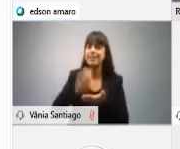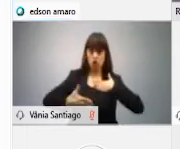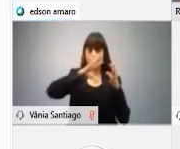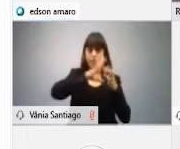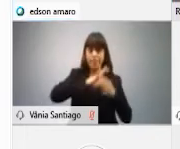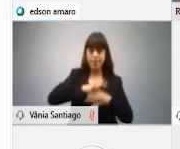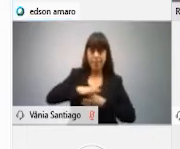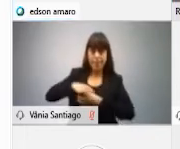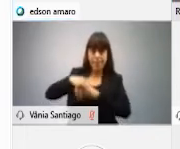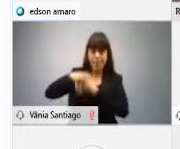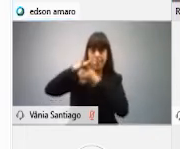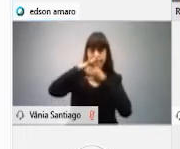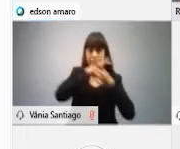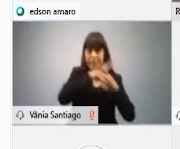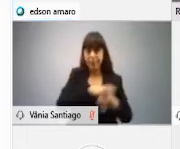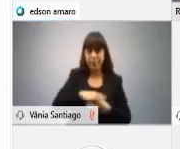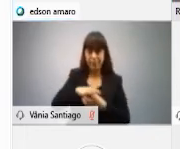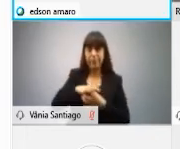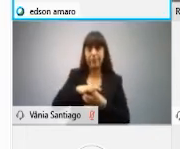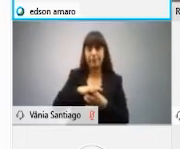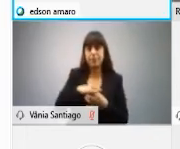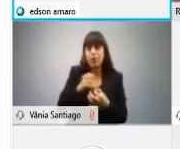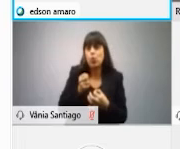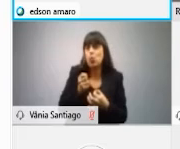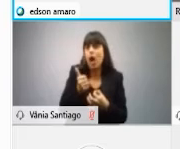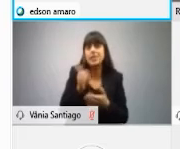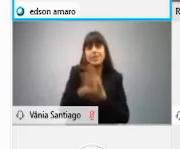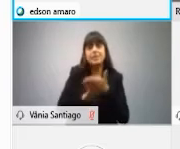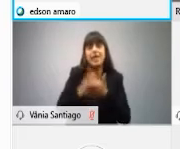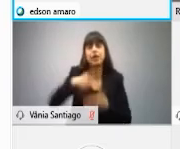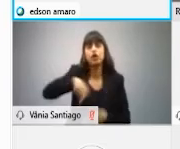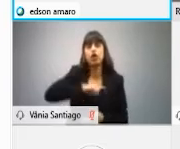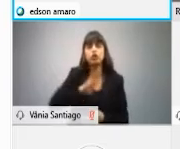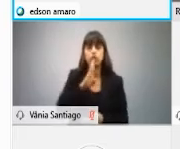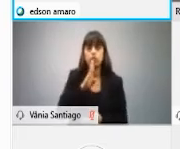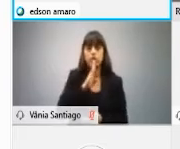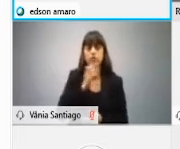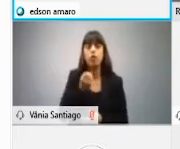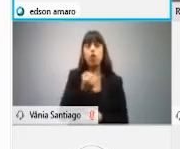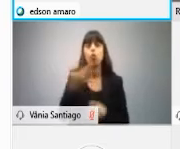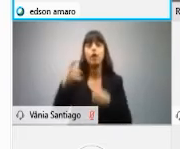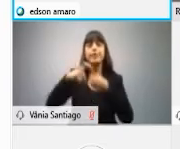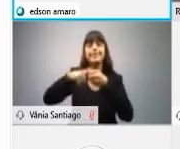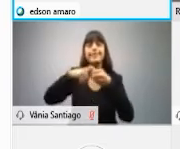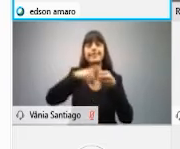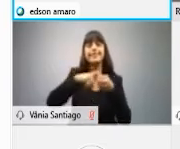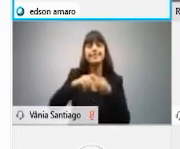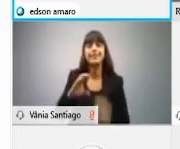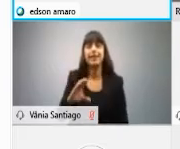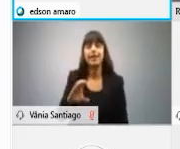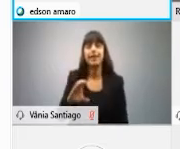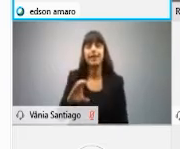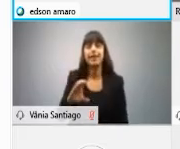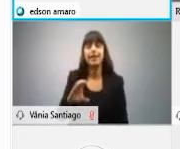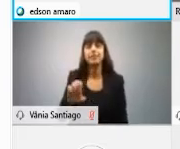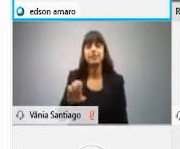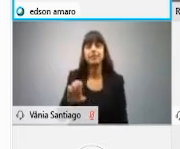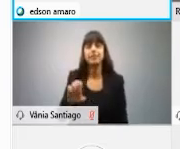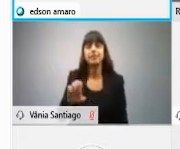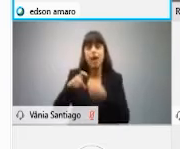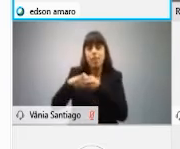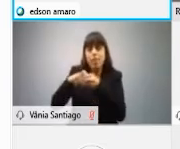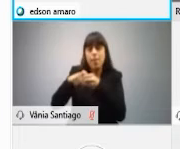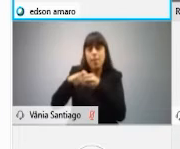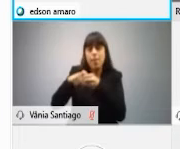pessoa. Em outras palavras, para entender isso melhor, o número de células que nós temos no nosso corpo é menor do que o número de organismos